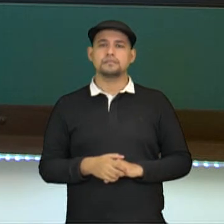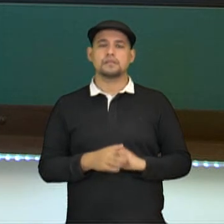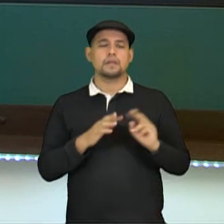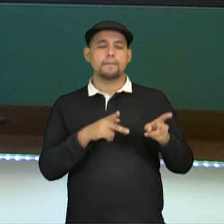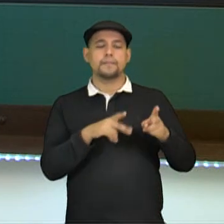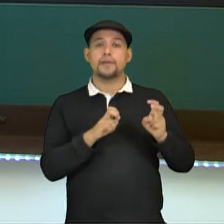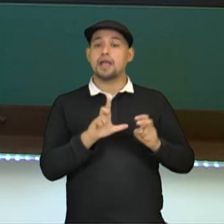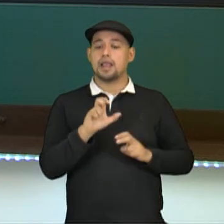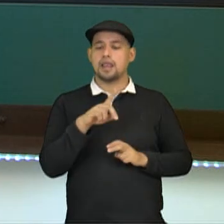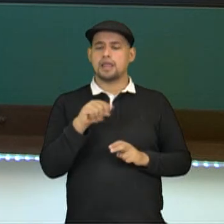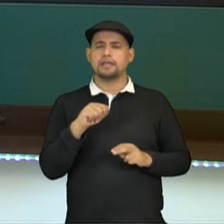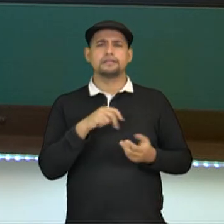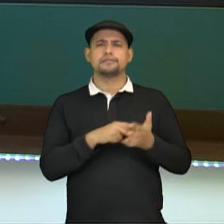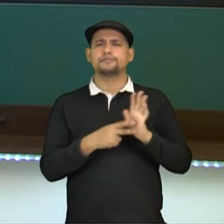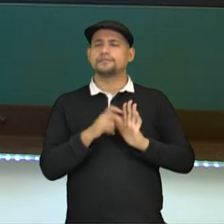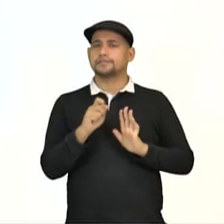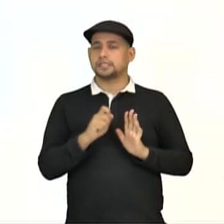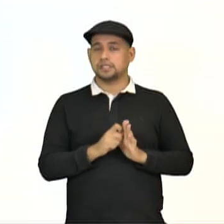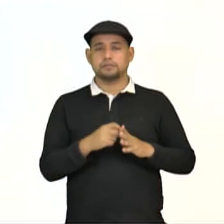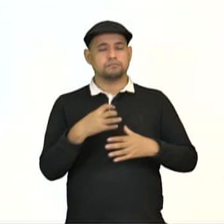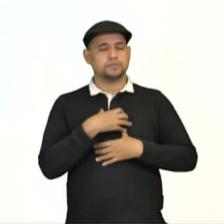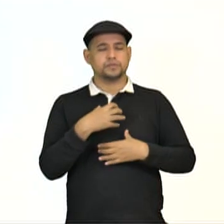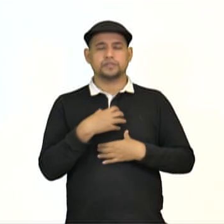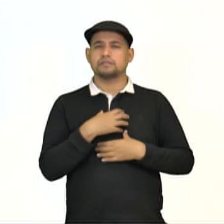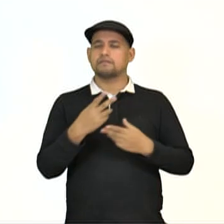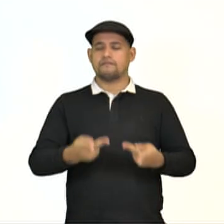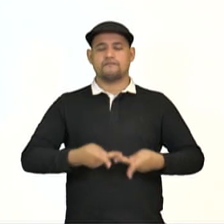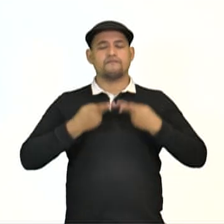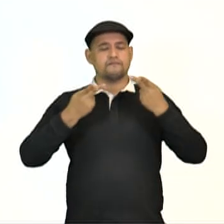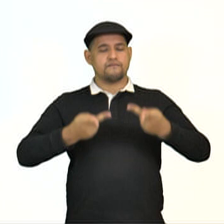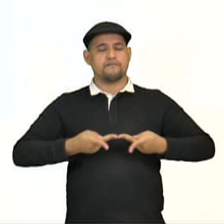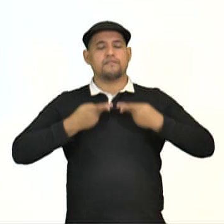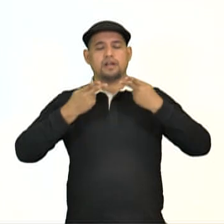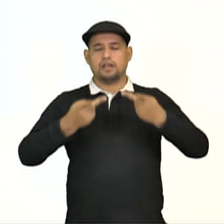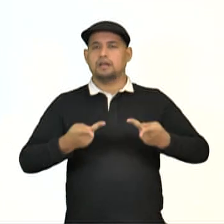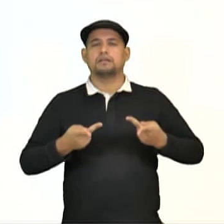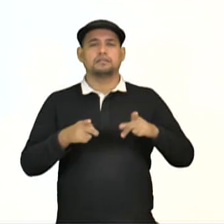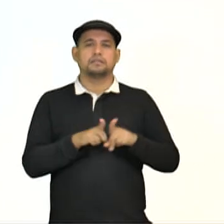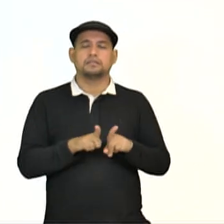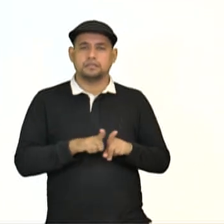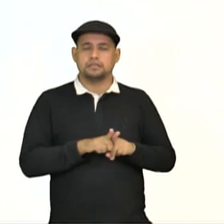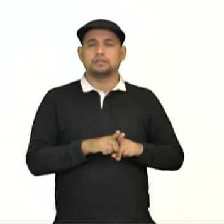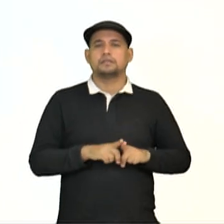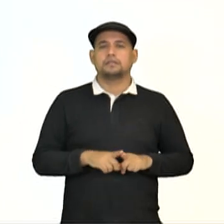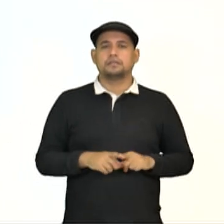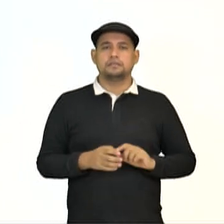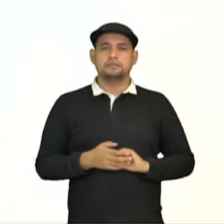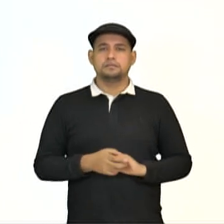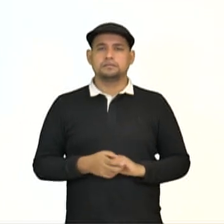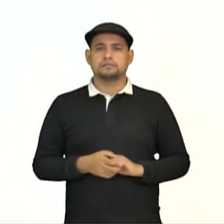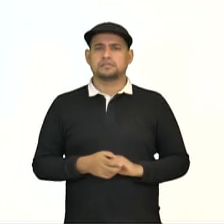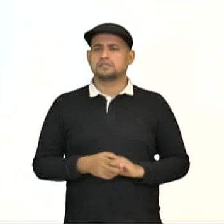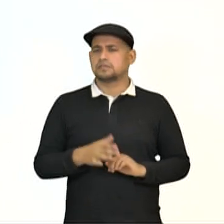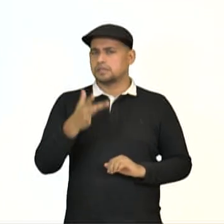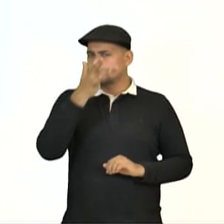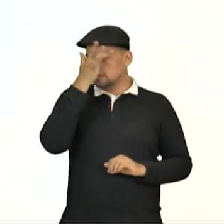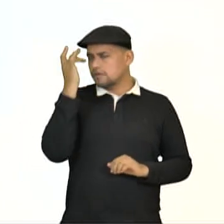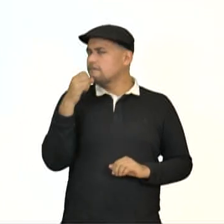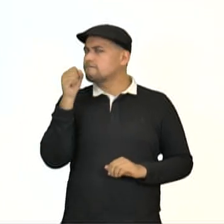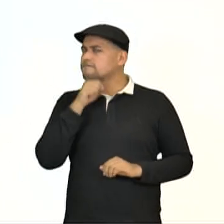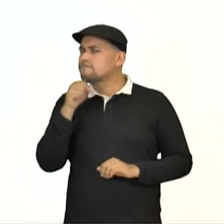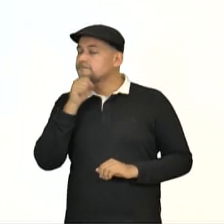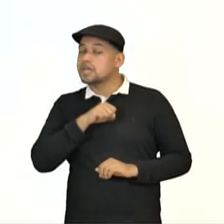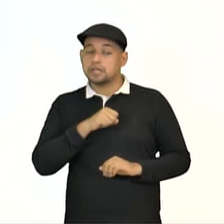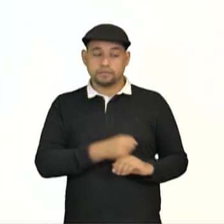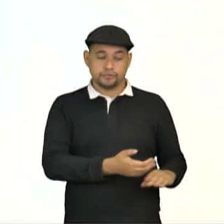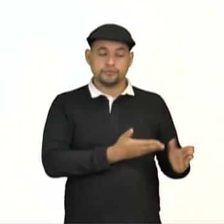Vejam, as lendas eram transmitidas de maneira oral, por meio da fala, né, da oralidade, dos mais velhos para